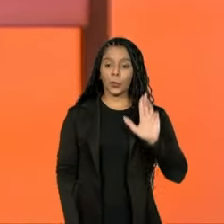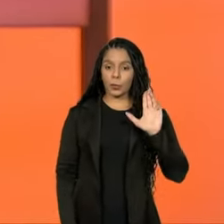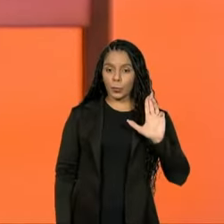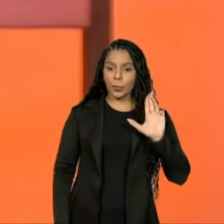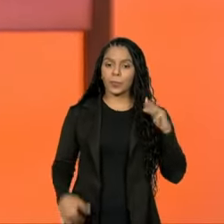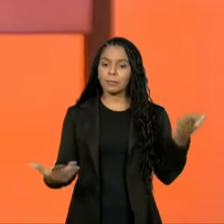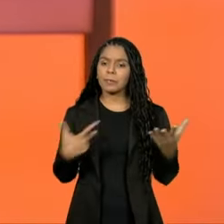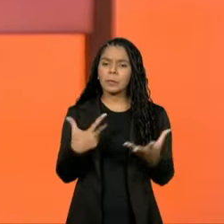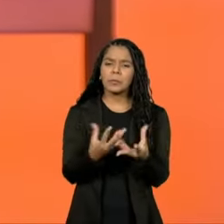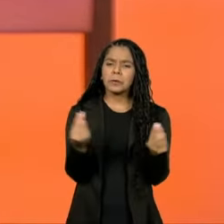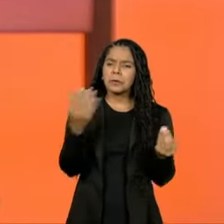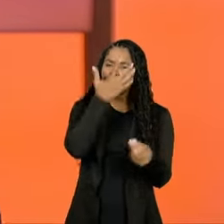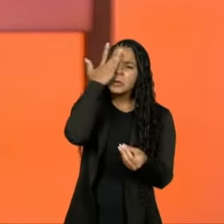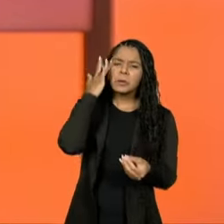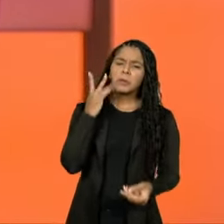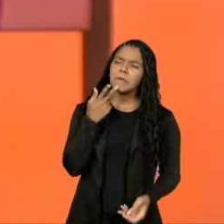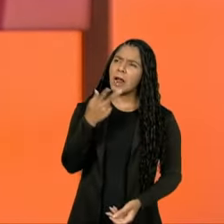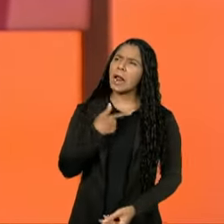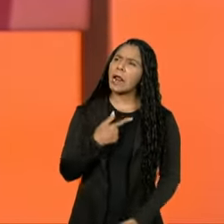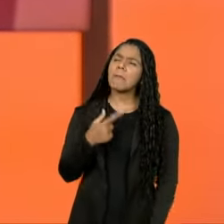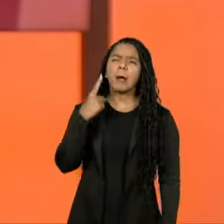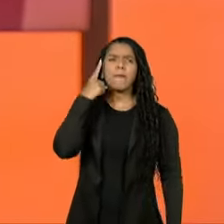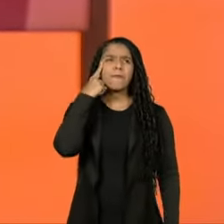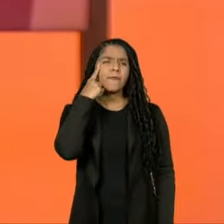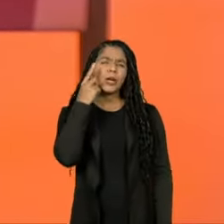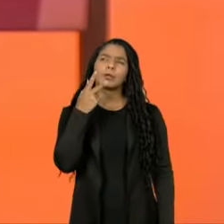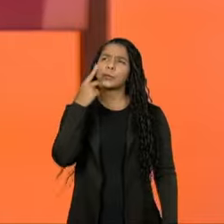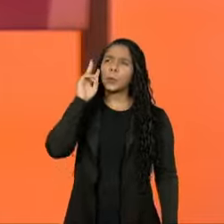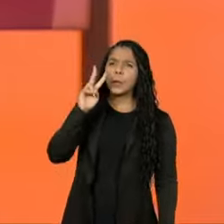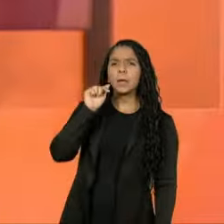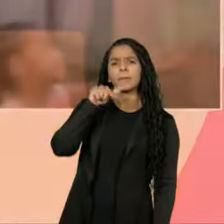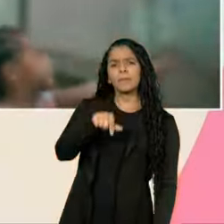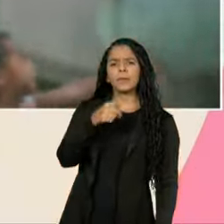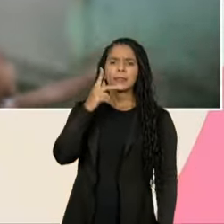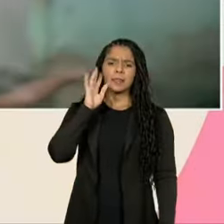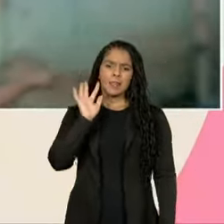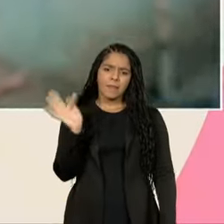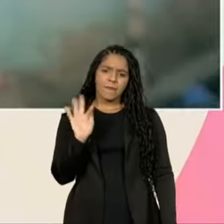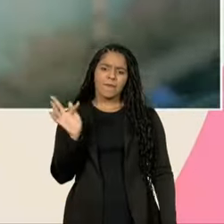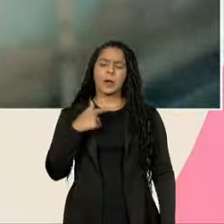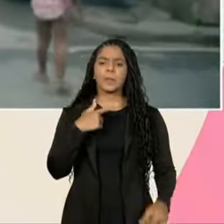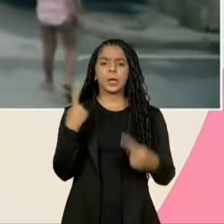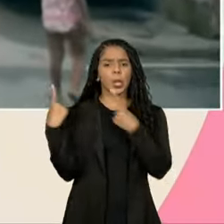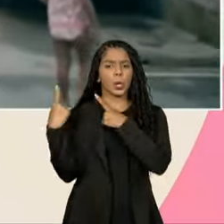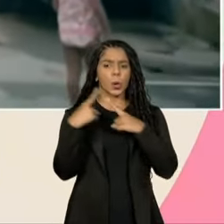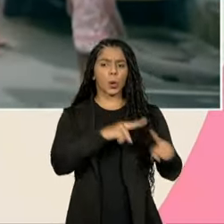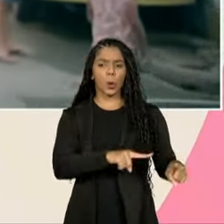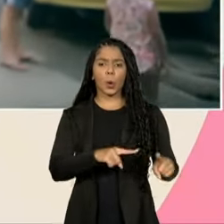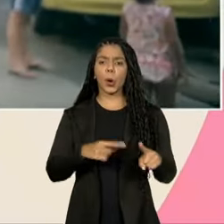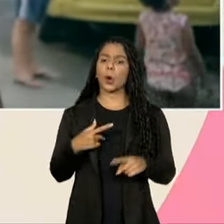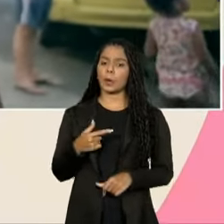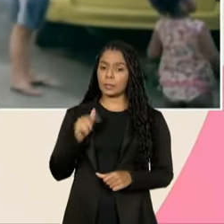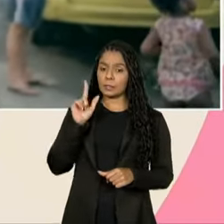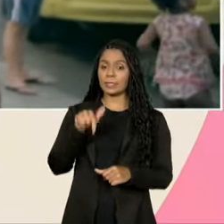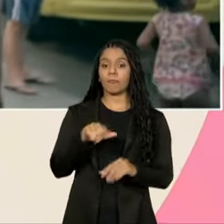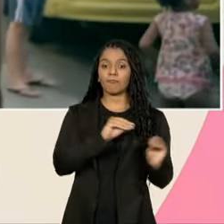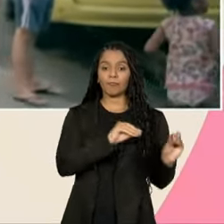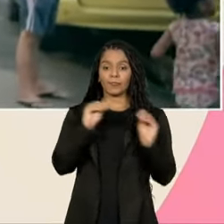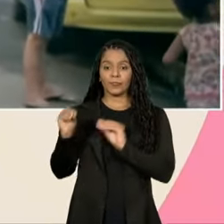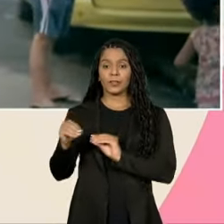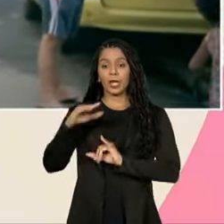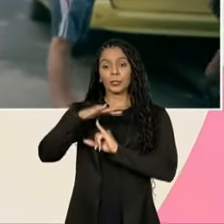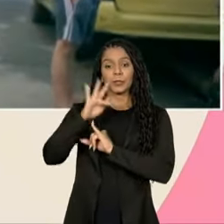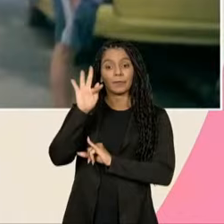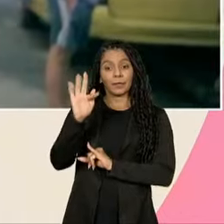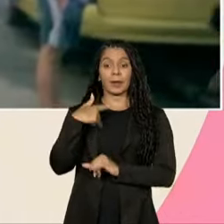mas vamos lá. E muita gente fala assim, mas Freixo, eu lembro bem que você, a família, vocês foram contra a federalização. Vamos lá. A Marielle é morta em 2018, no ano